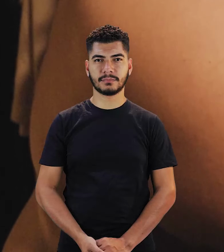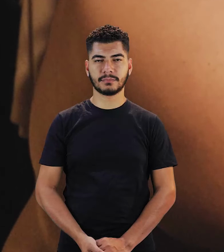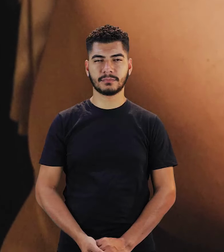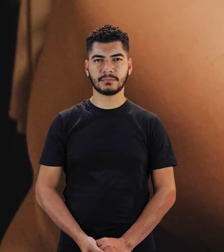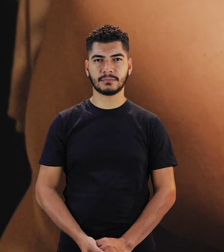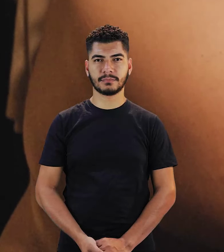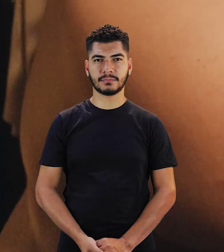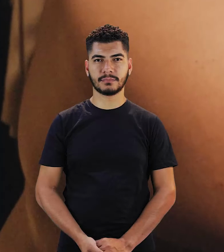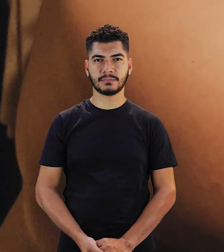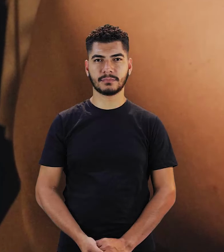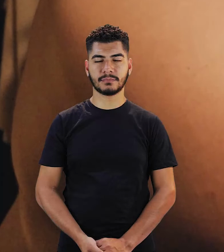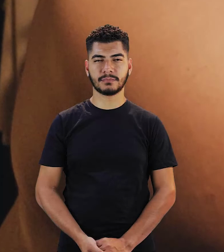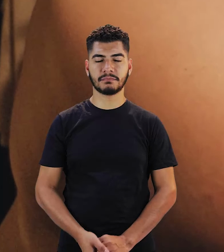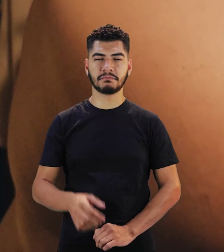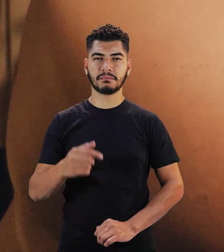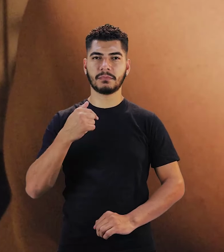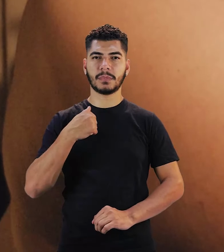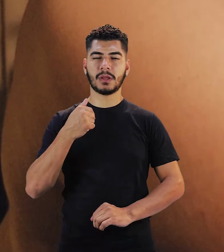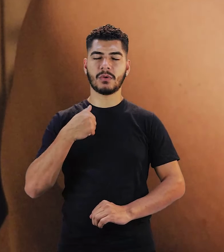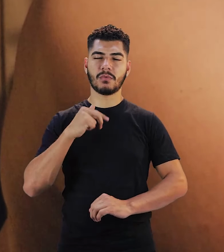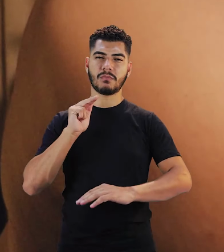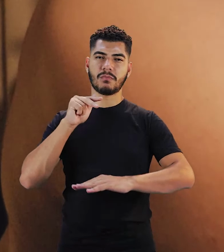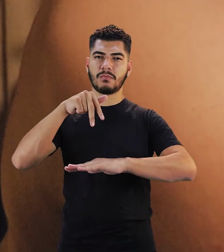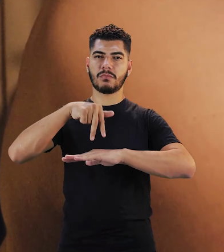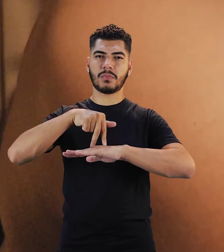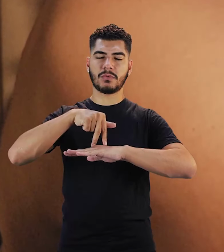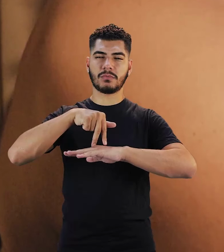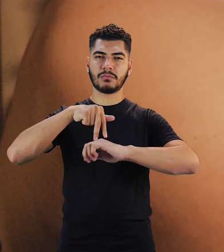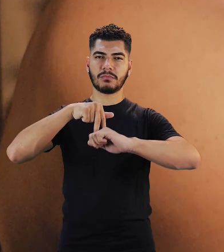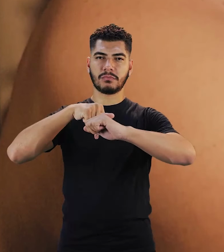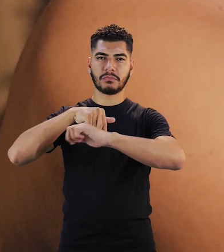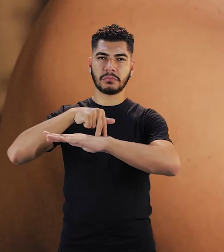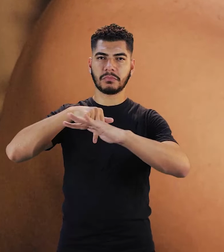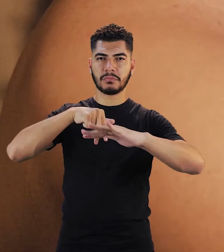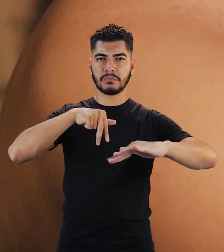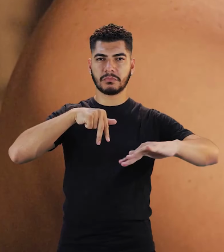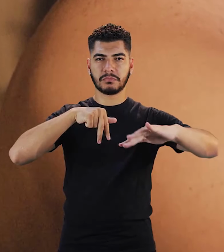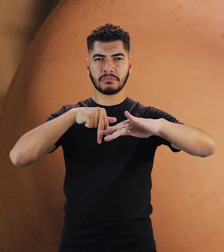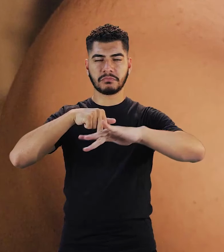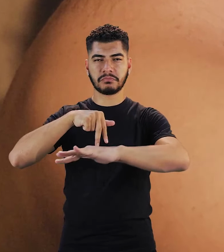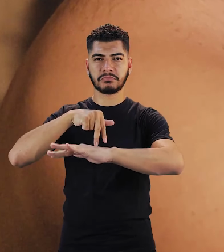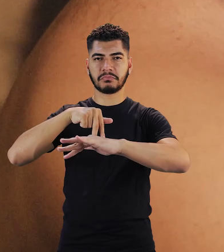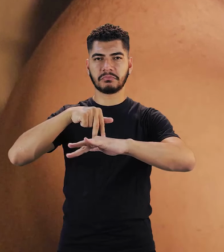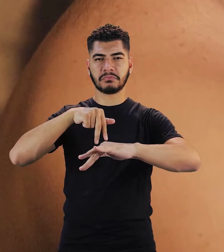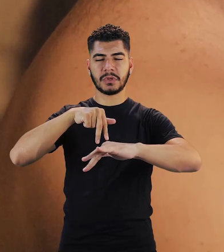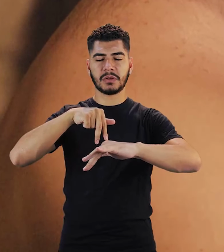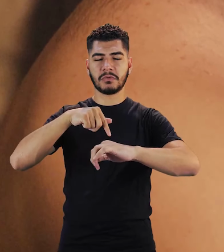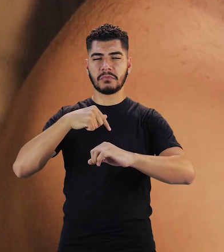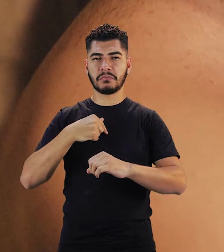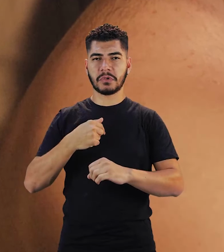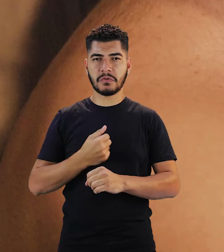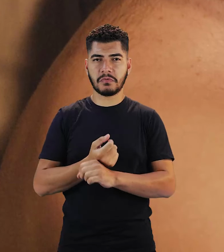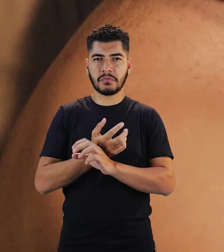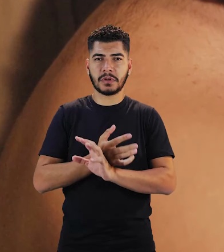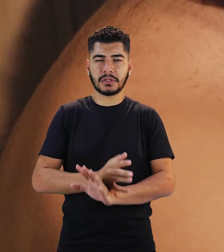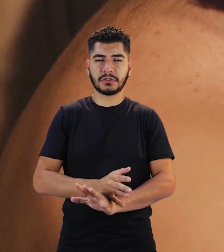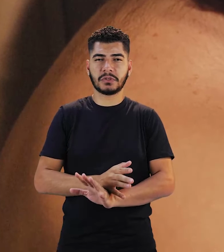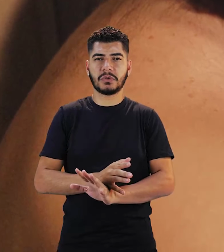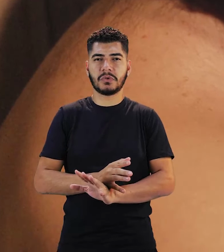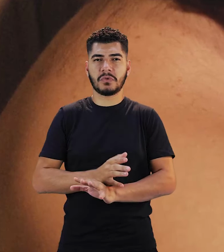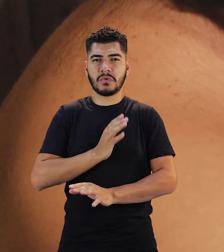E na margem permaneci, na margem eu tinha de ficar, de mãos vazias e coração oprimido, sem